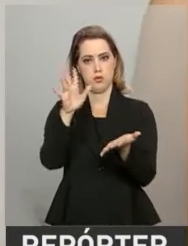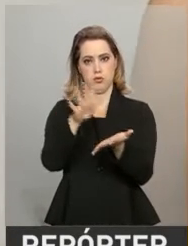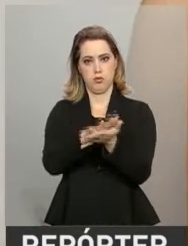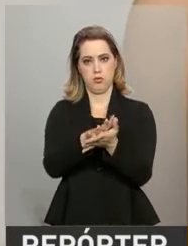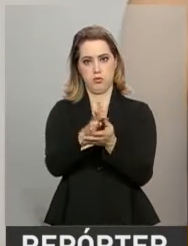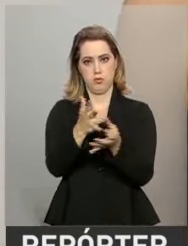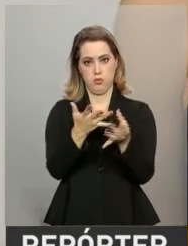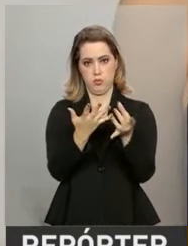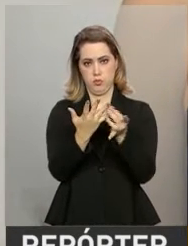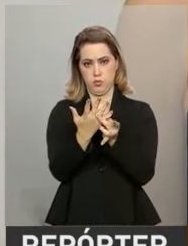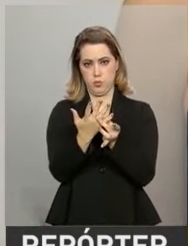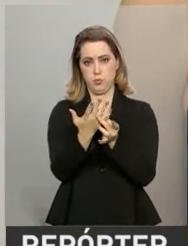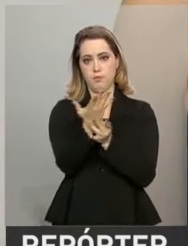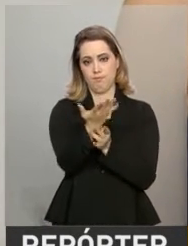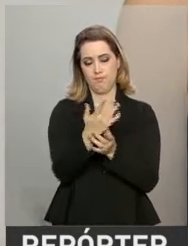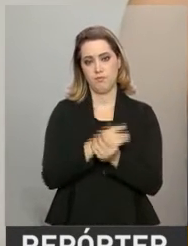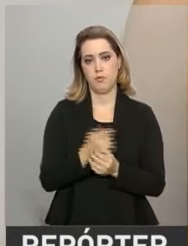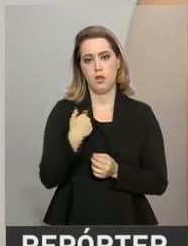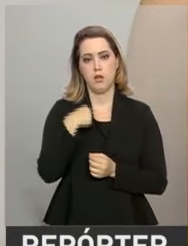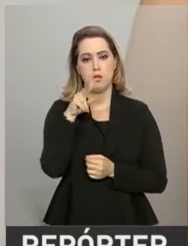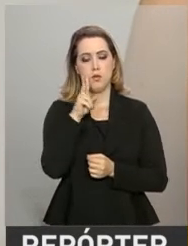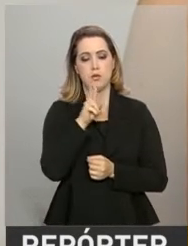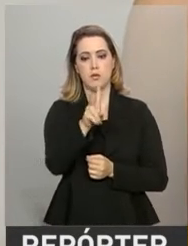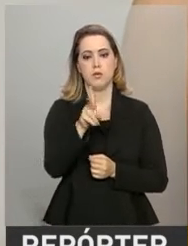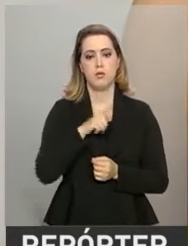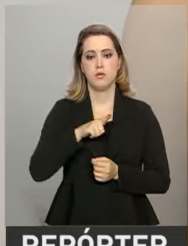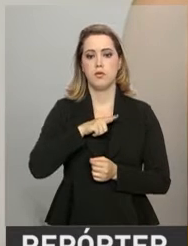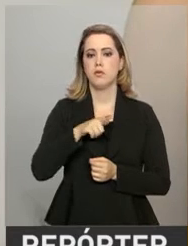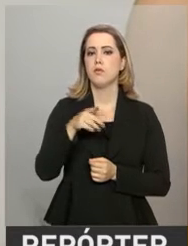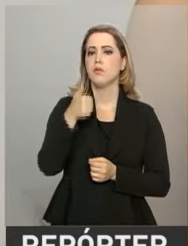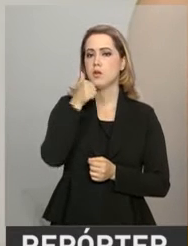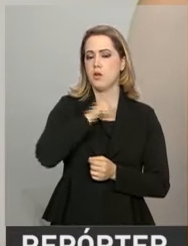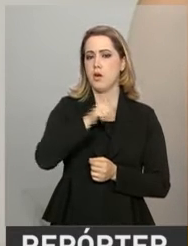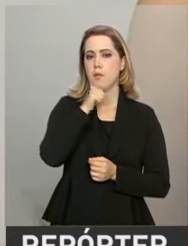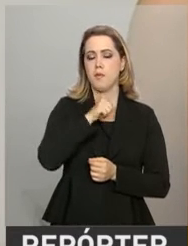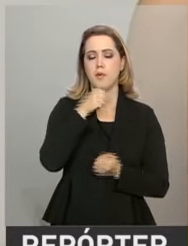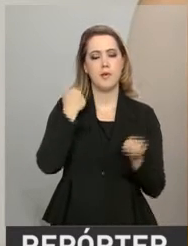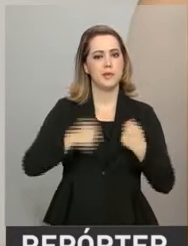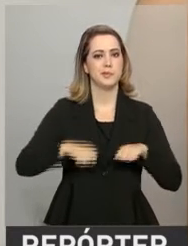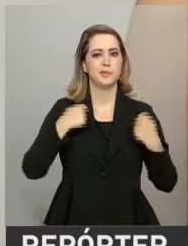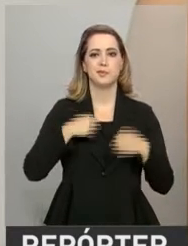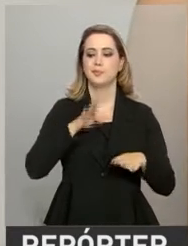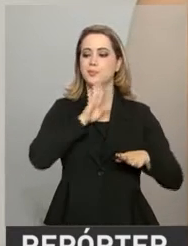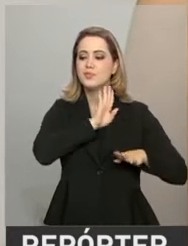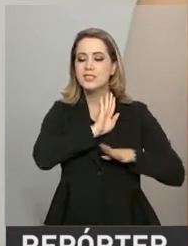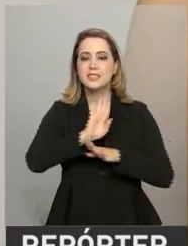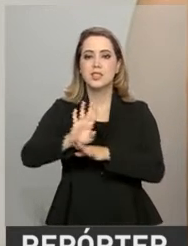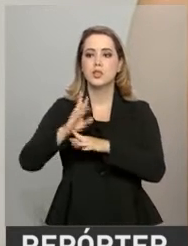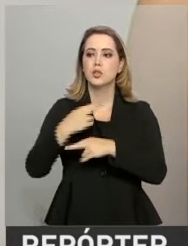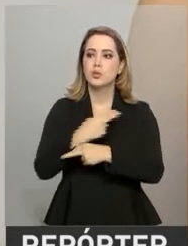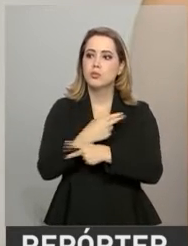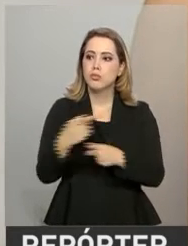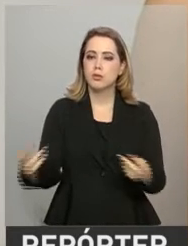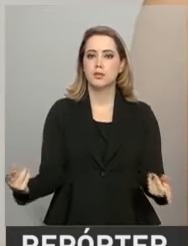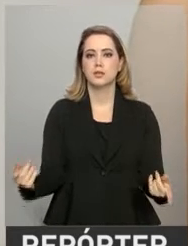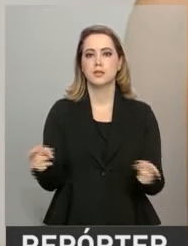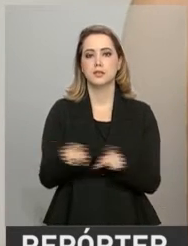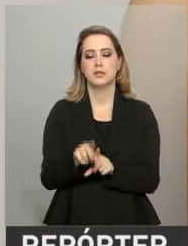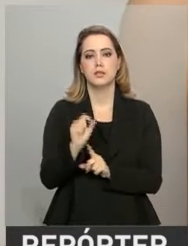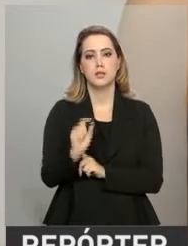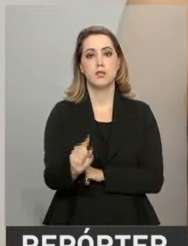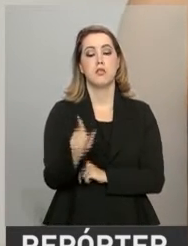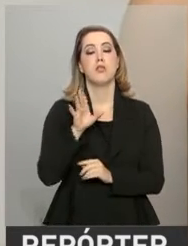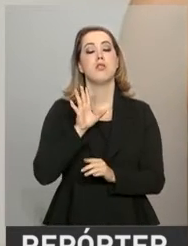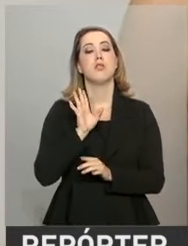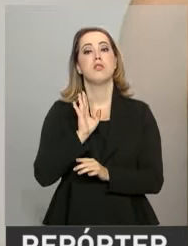mercado que as novas precisavam de muito mais ajuda do que o que se pensa e eu resolvi fazer um serviço